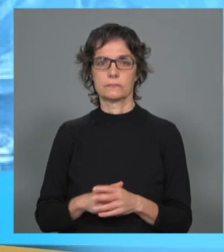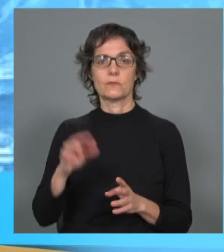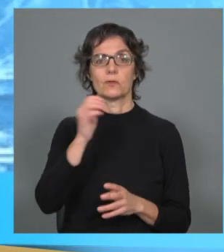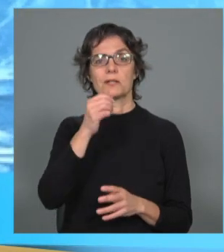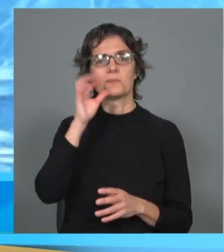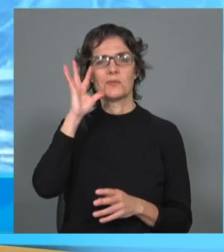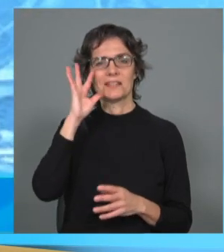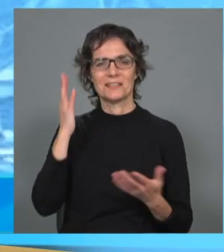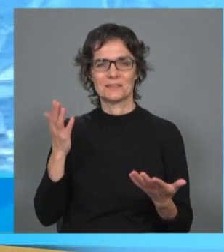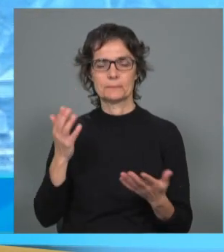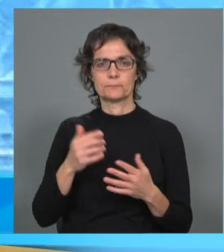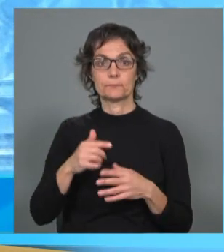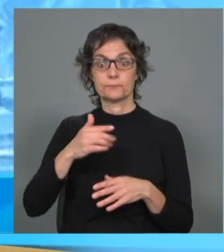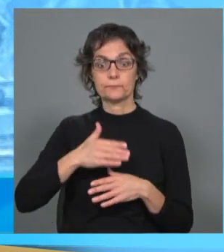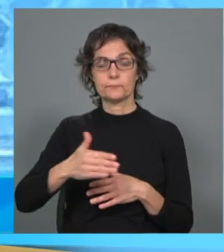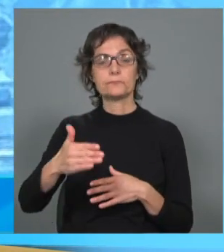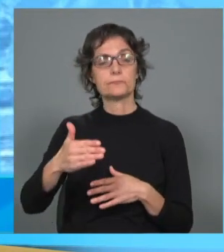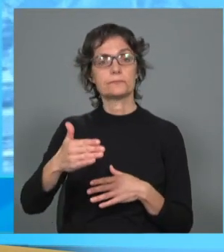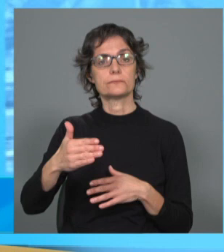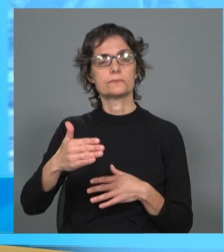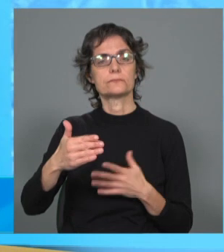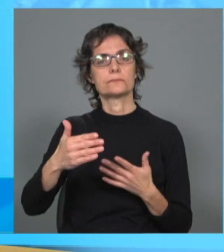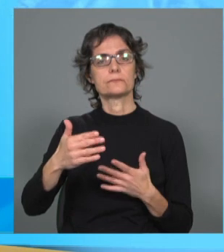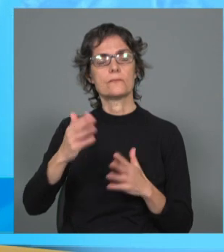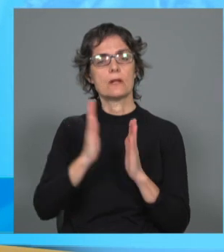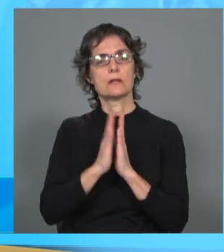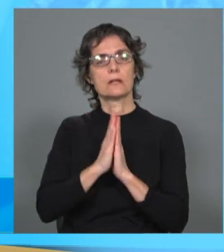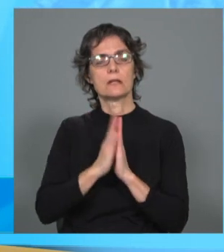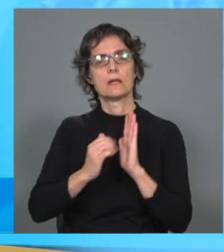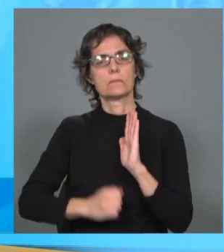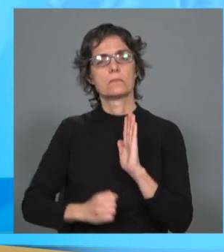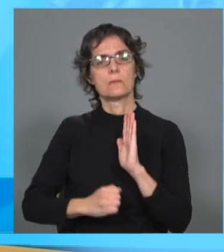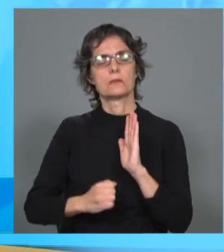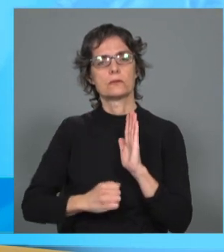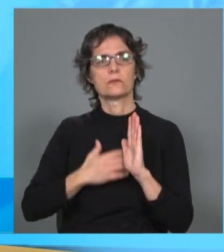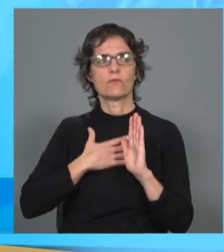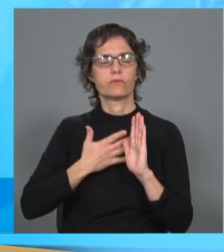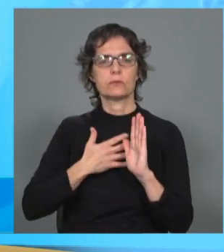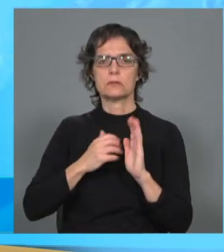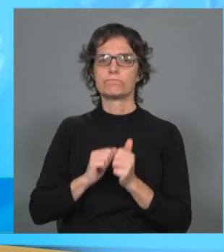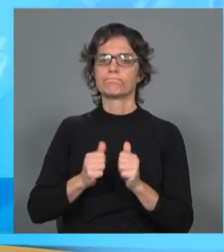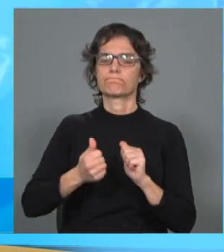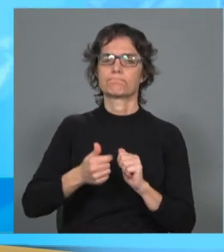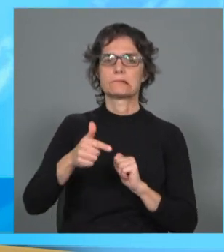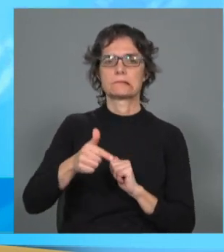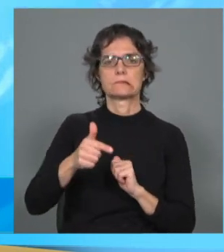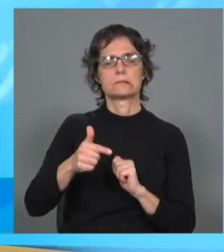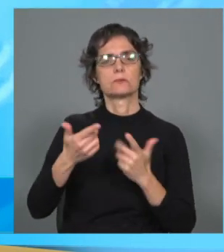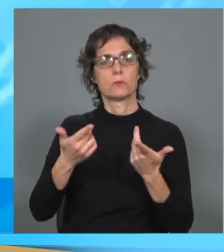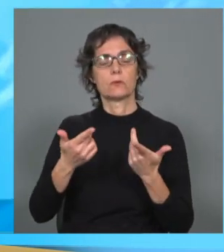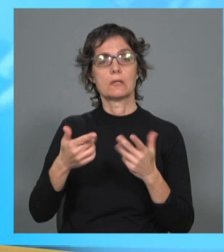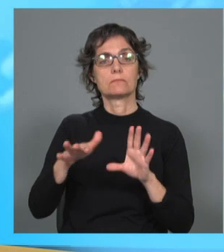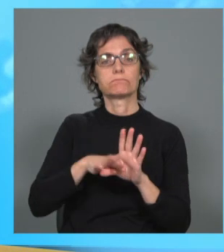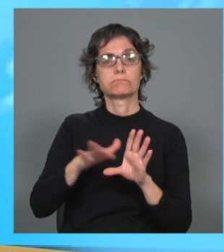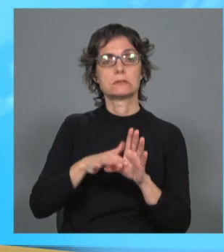Olá, muito boa tarde. Está em curso um processo de renovação na Igreja Católica por iniciativa do Papa Francisco, onde a participação dos leigos,